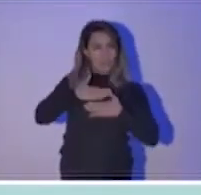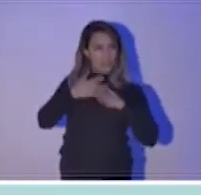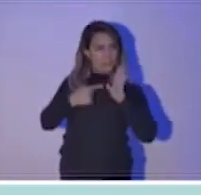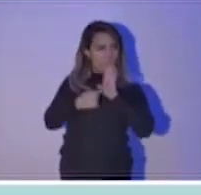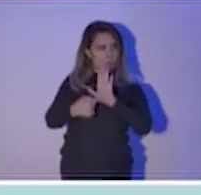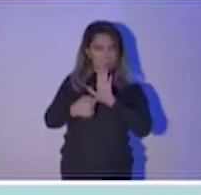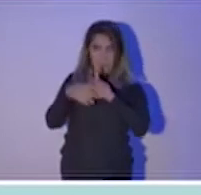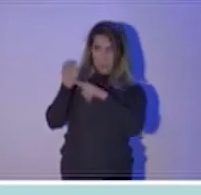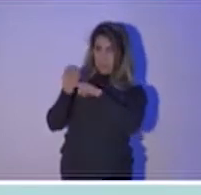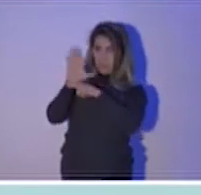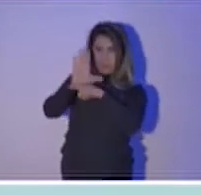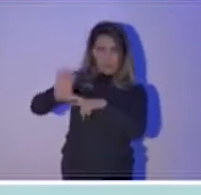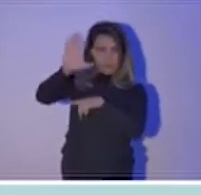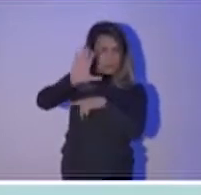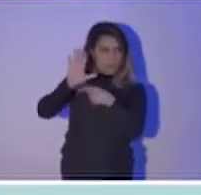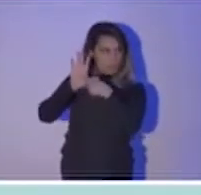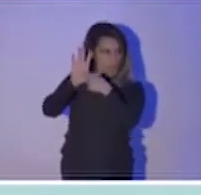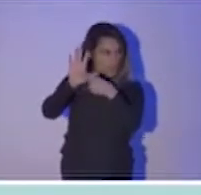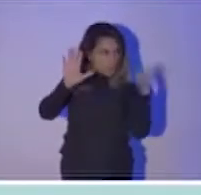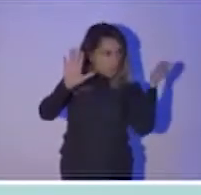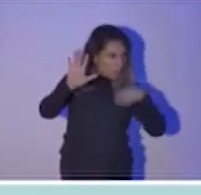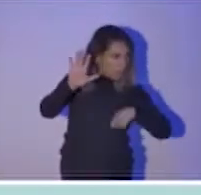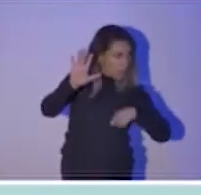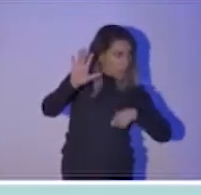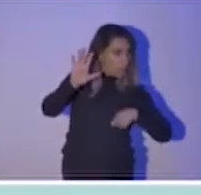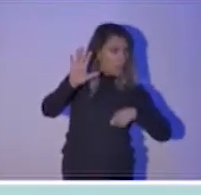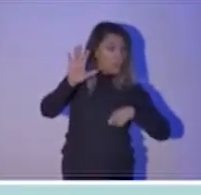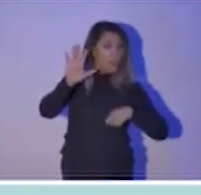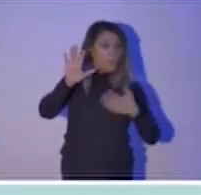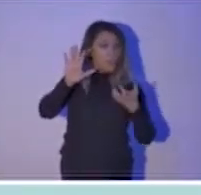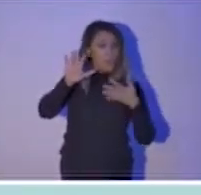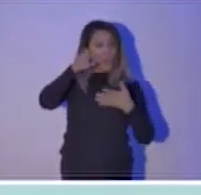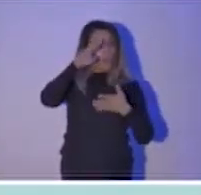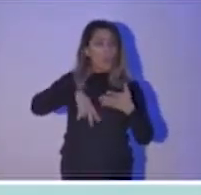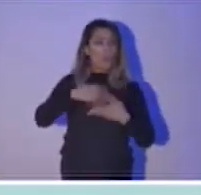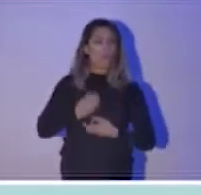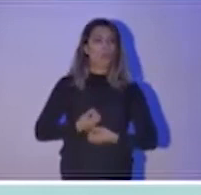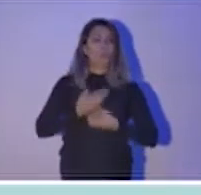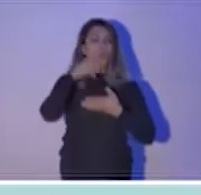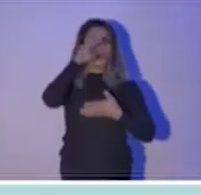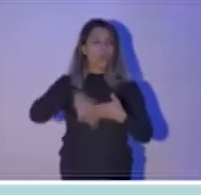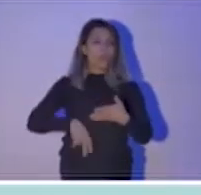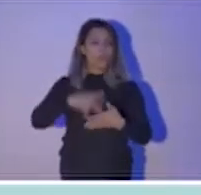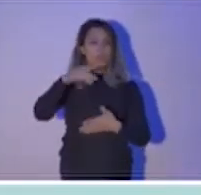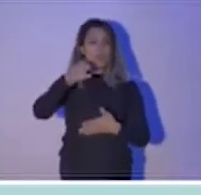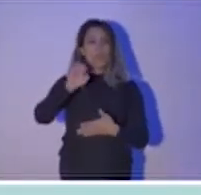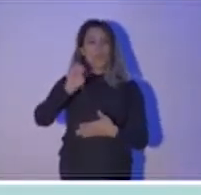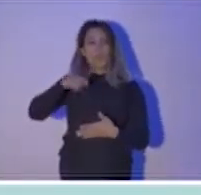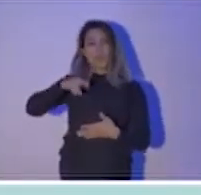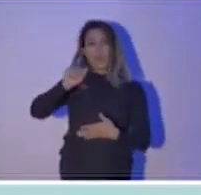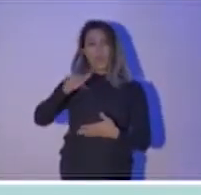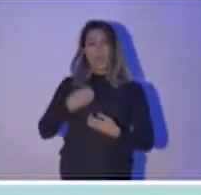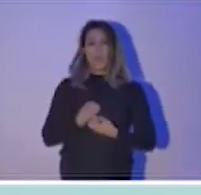terminar essa resposta lendo para vocês um poema do João Cabral de Melo Neto. Você põe para mim,